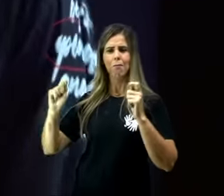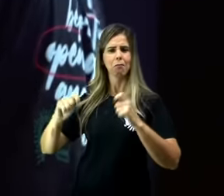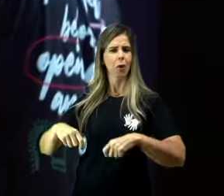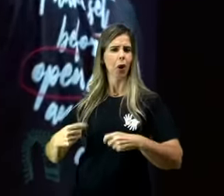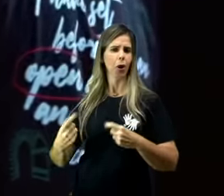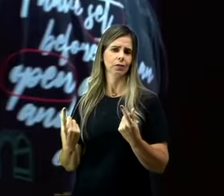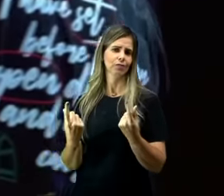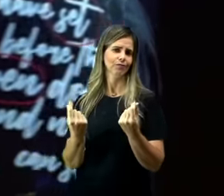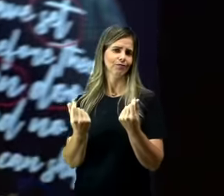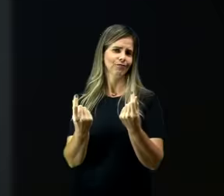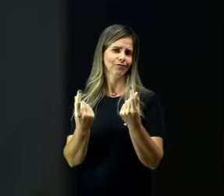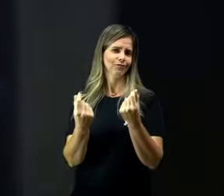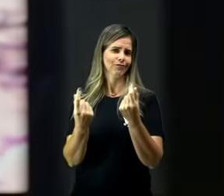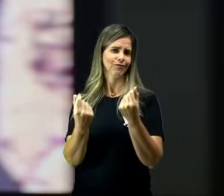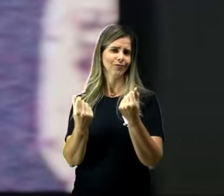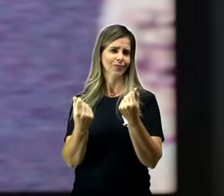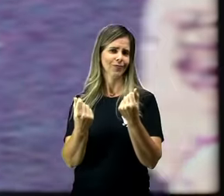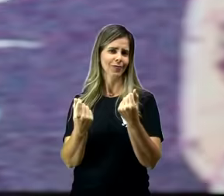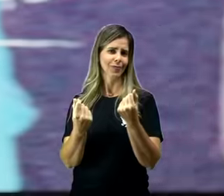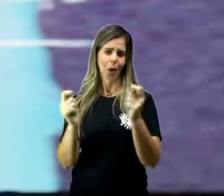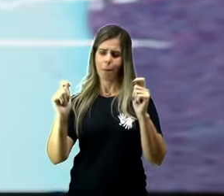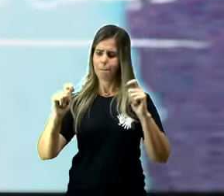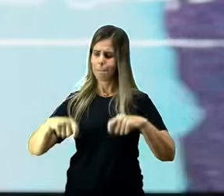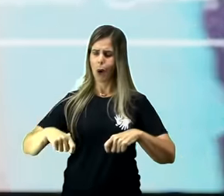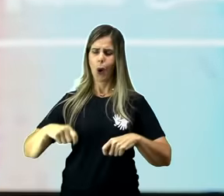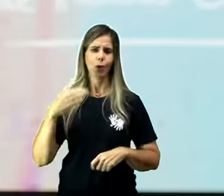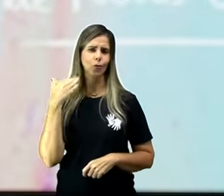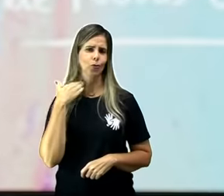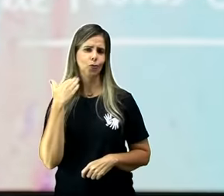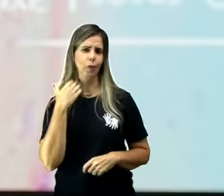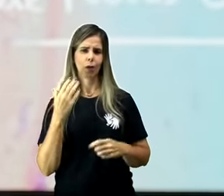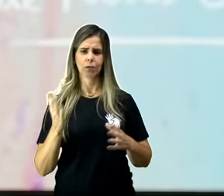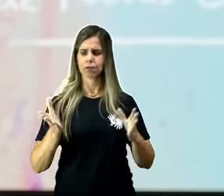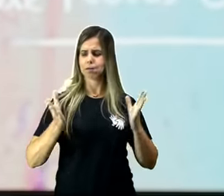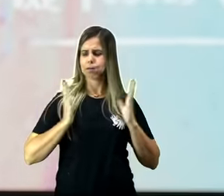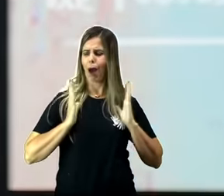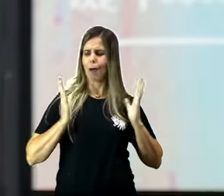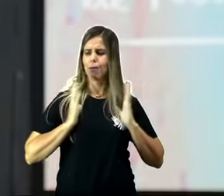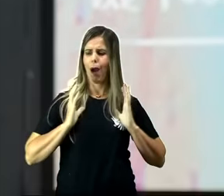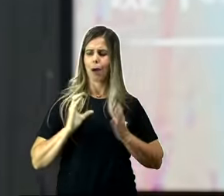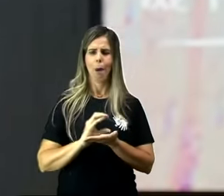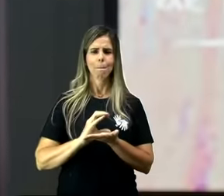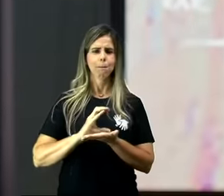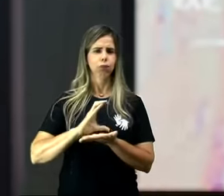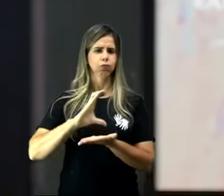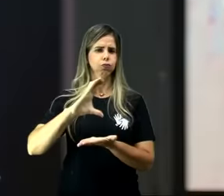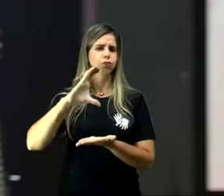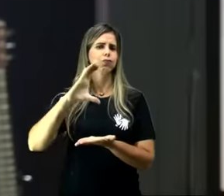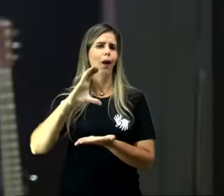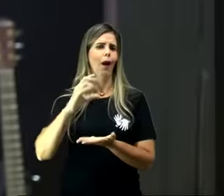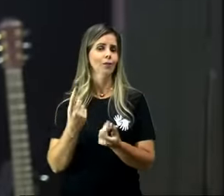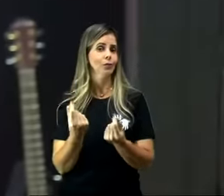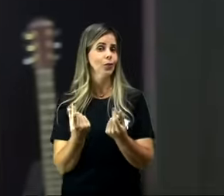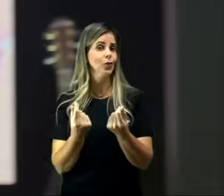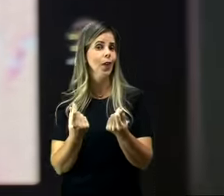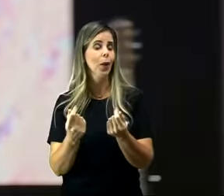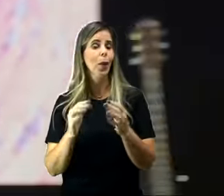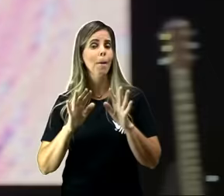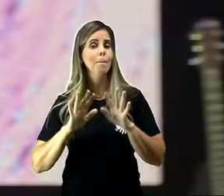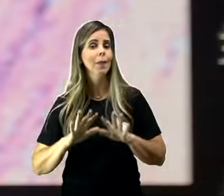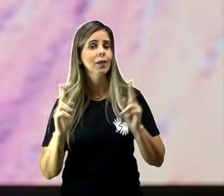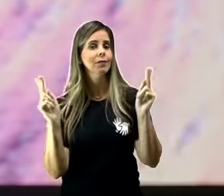status. Você pode ter a conta do banco cheia. Falta alguma coisa. Que falta de paz é essa? Porque Deus não está lá.